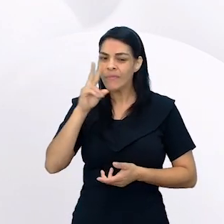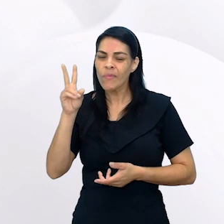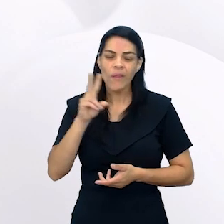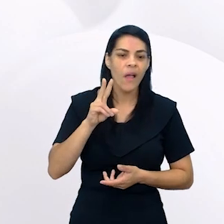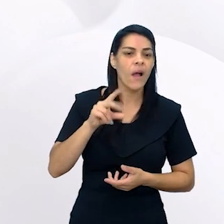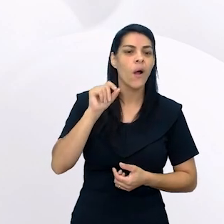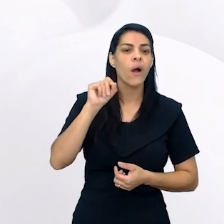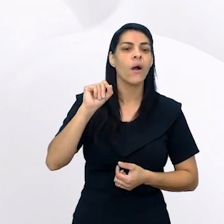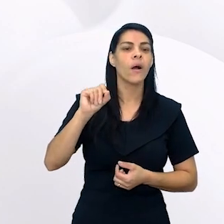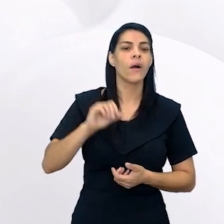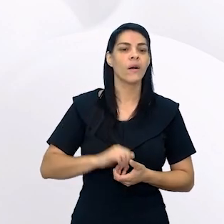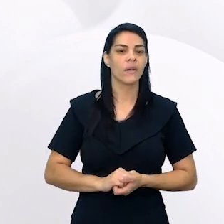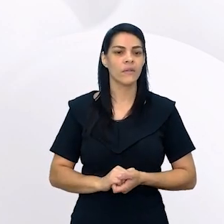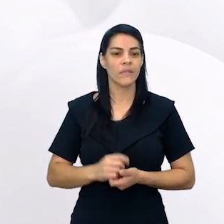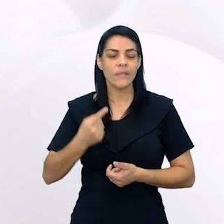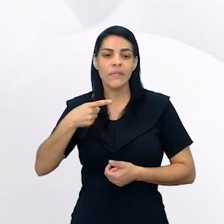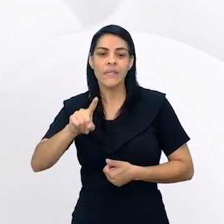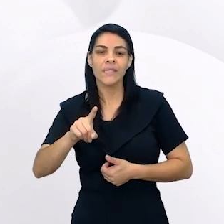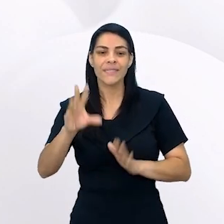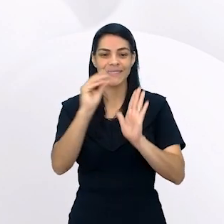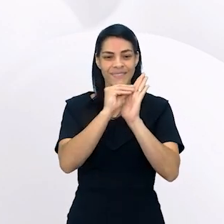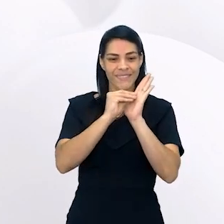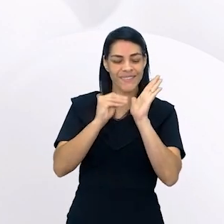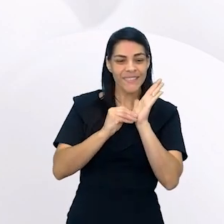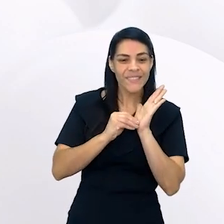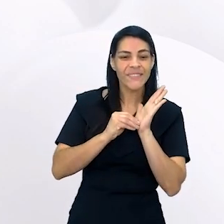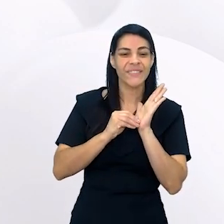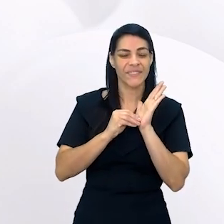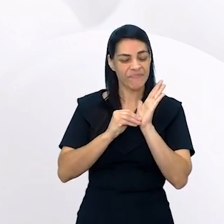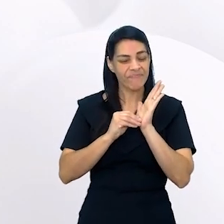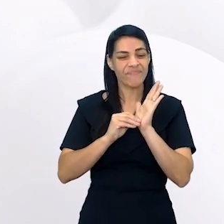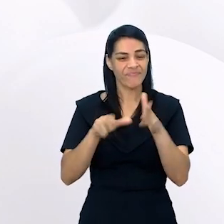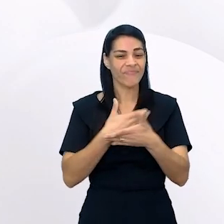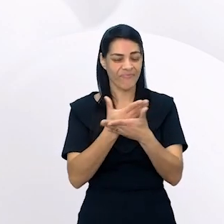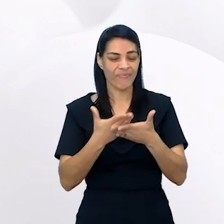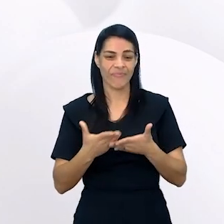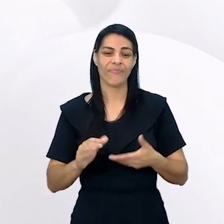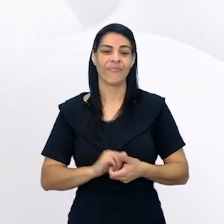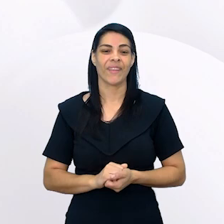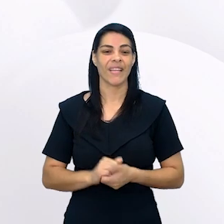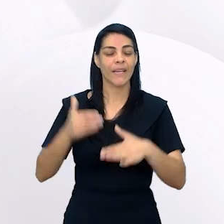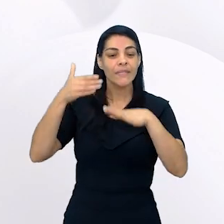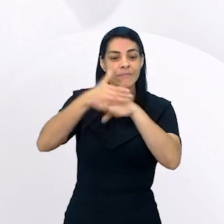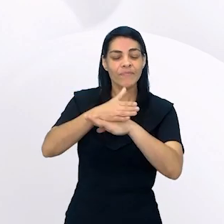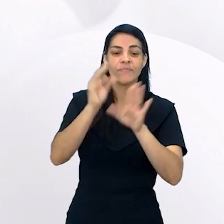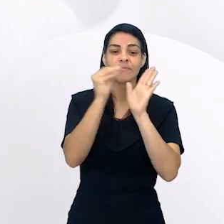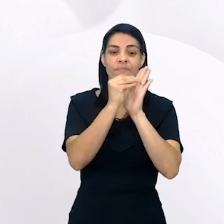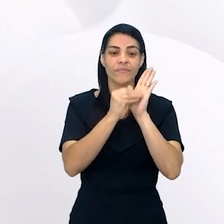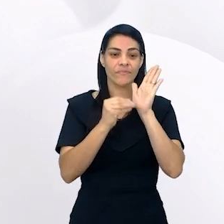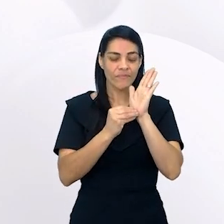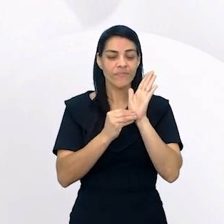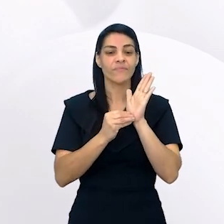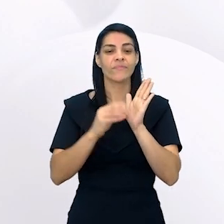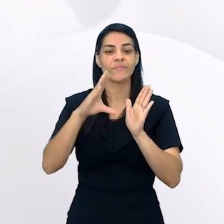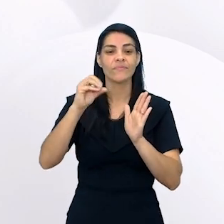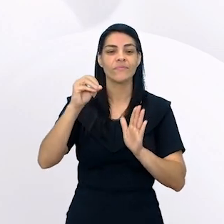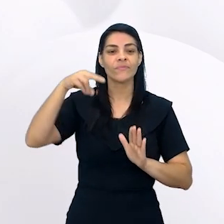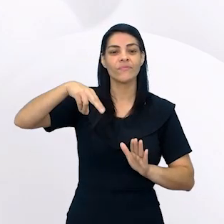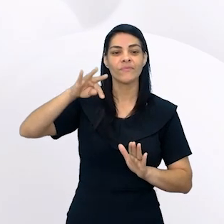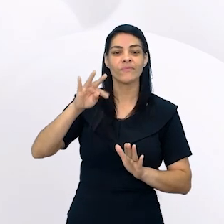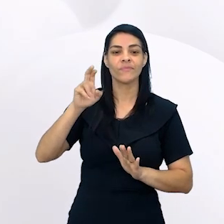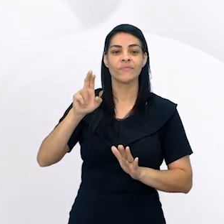olhadinha conteúdo exatamente E aí a gente vai para o conteúdo e vai aparecer então